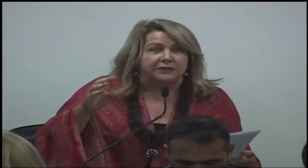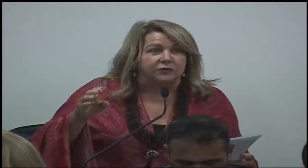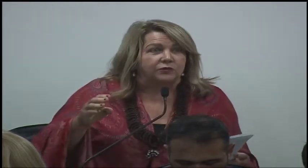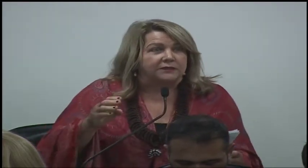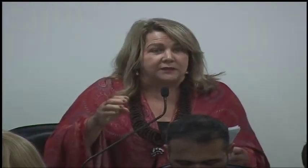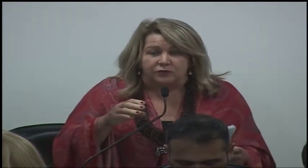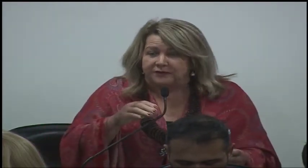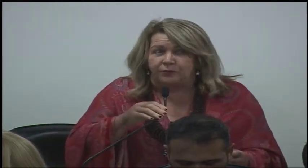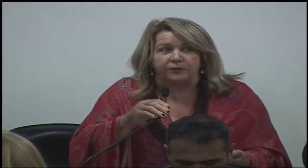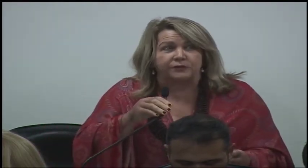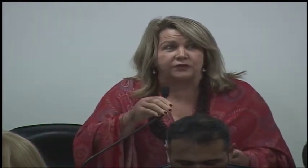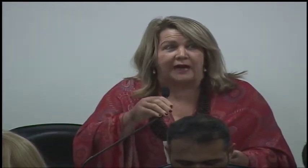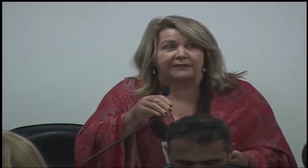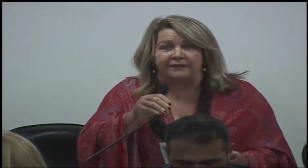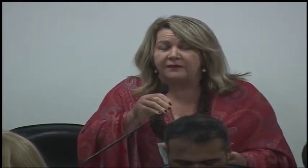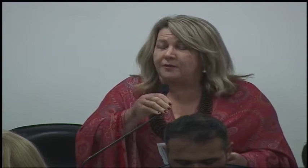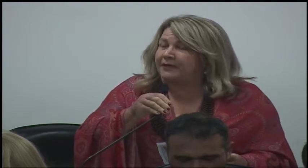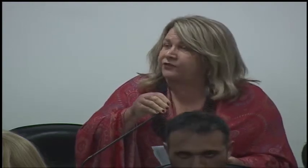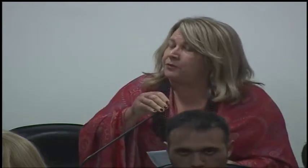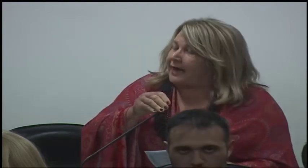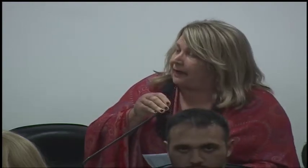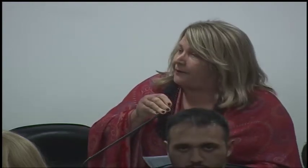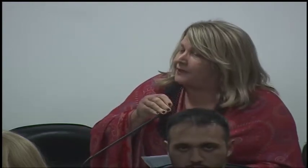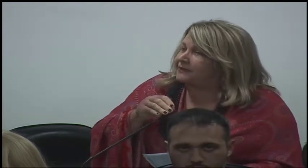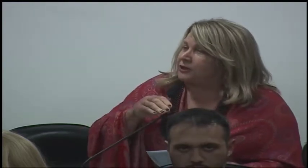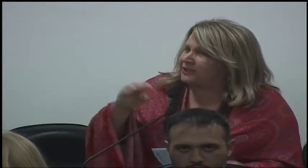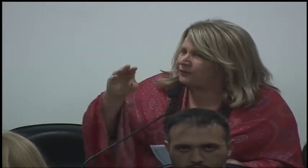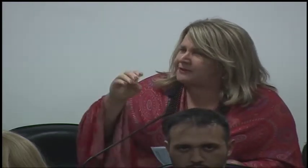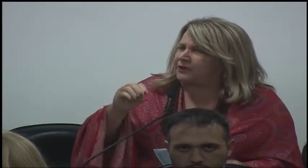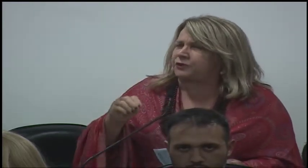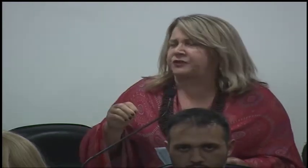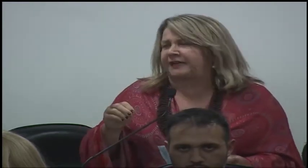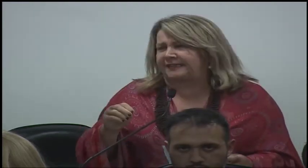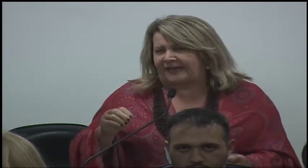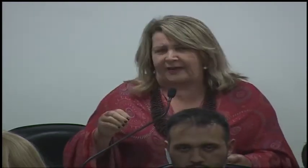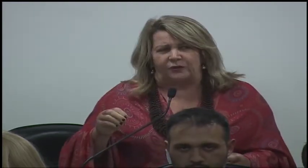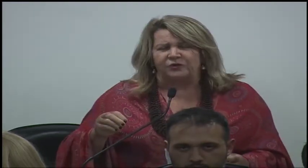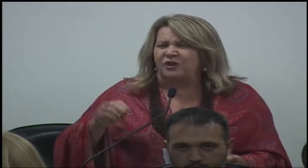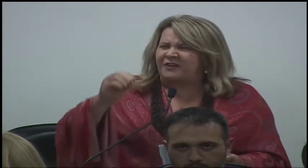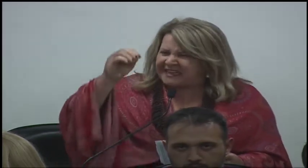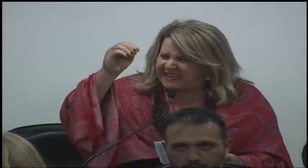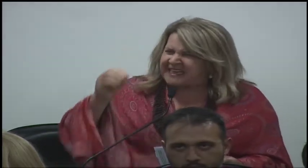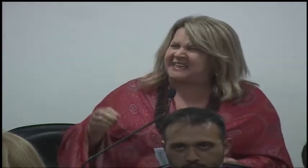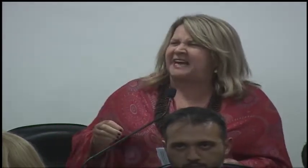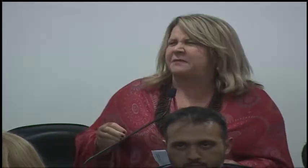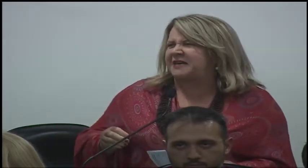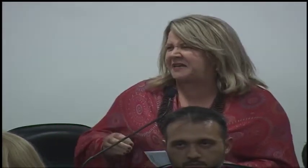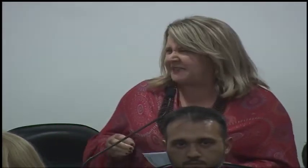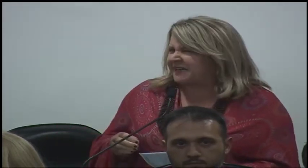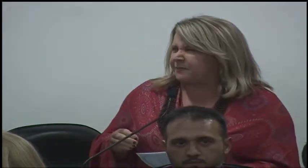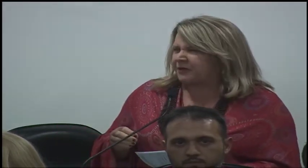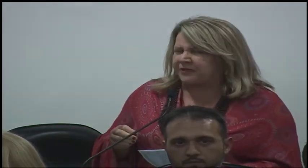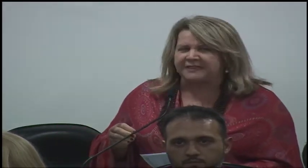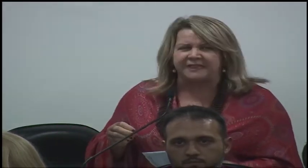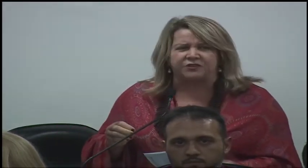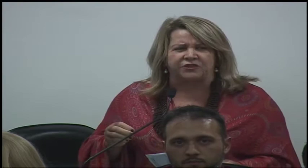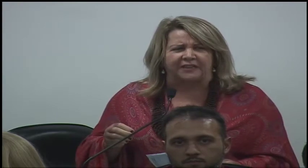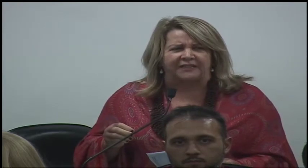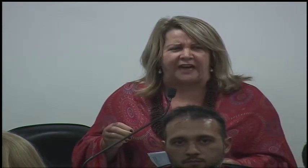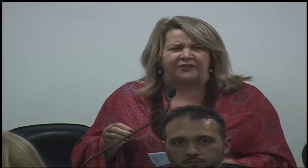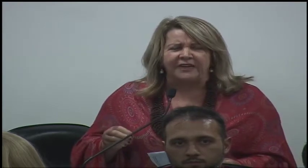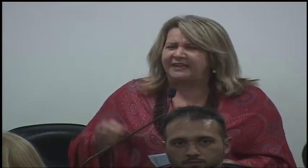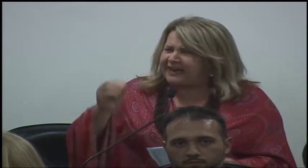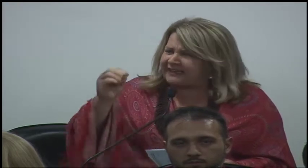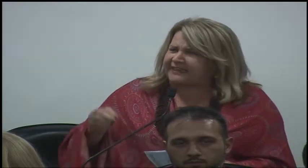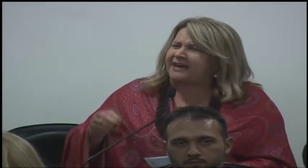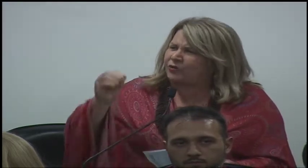meio que a gente tô assim um pouco assustada. Mas vamos lá. Então, já vou avisar o seu secretário. O senhor vai ter que andar a Limeira inteira para conhecer, seu